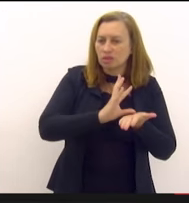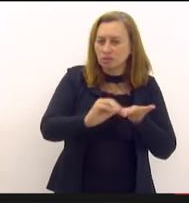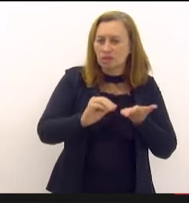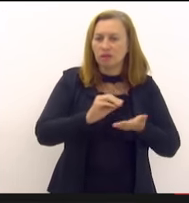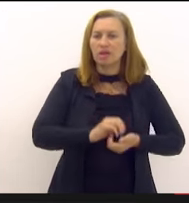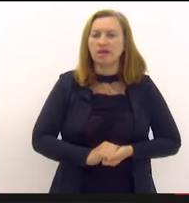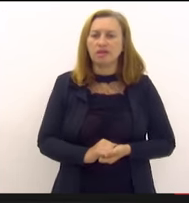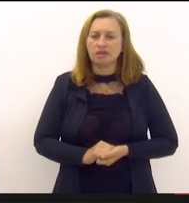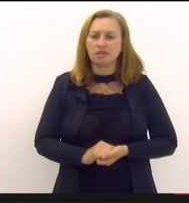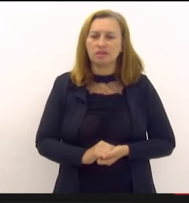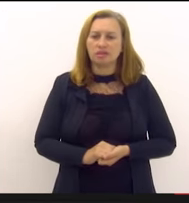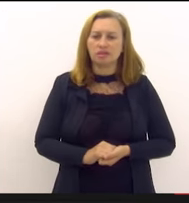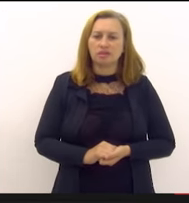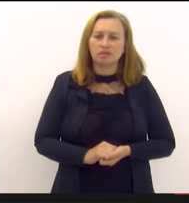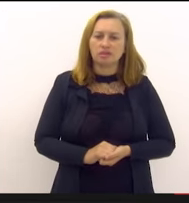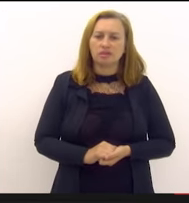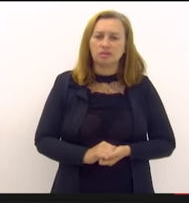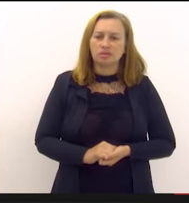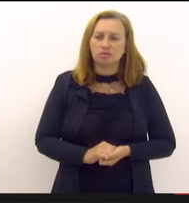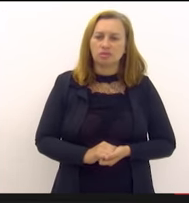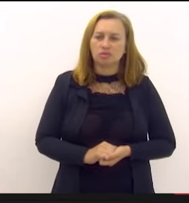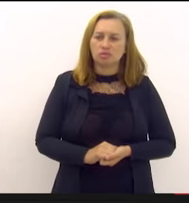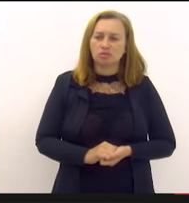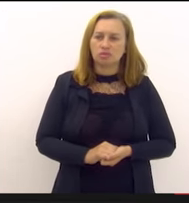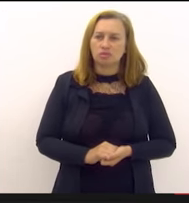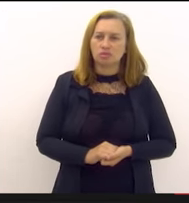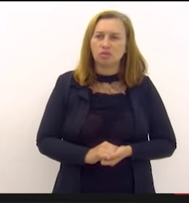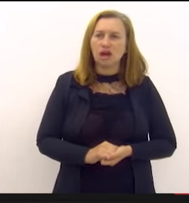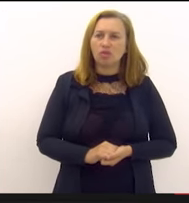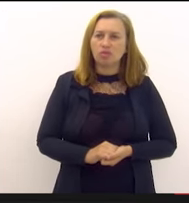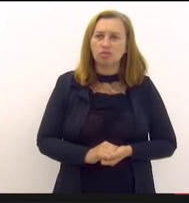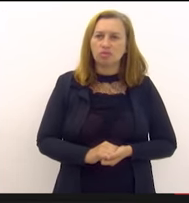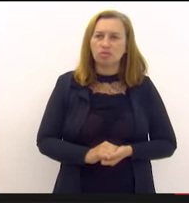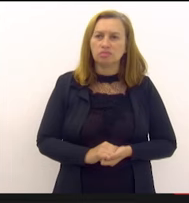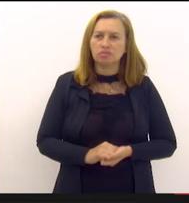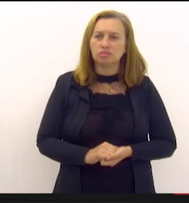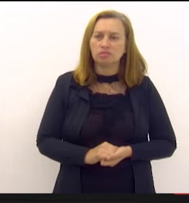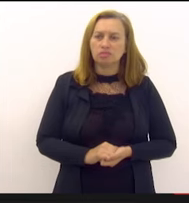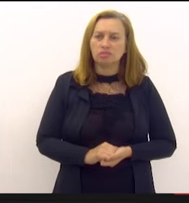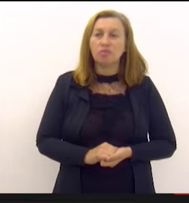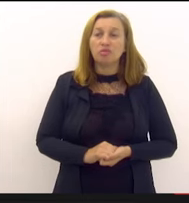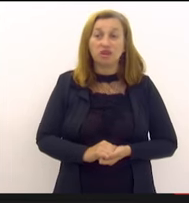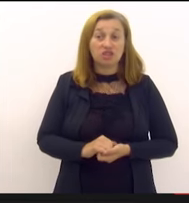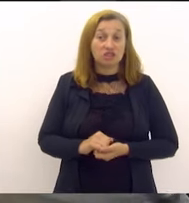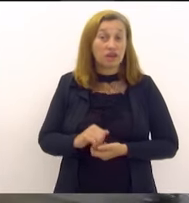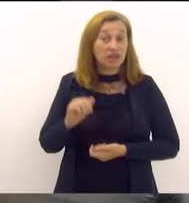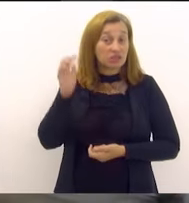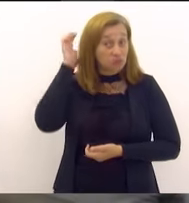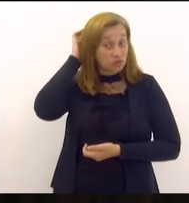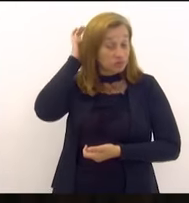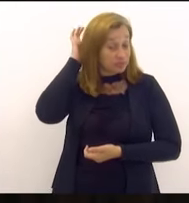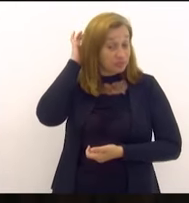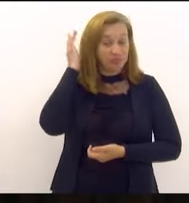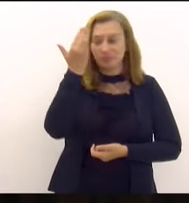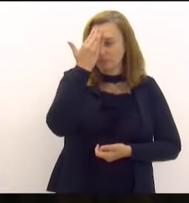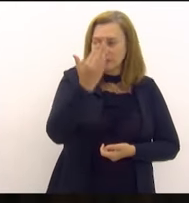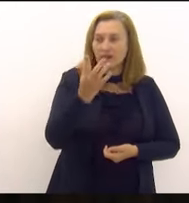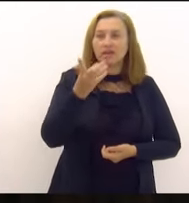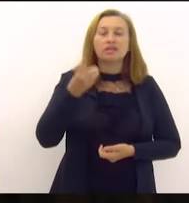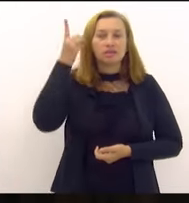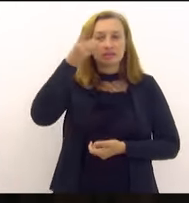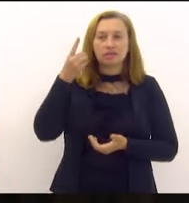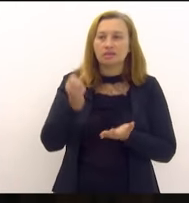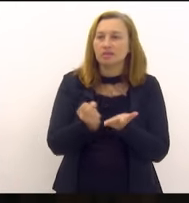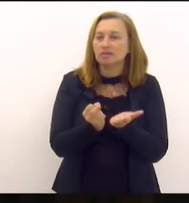projeto, que vai ser uma lei muito importante. Muito obrigado. Muito obrigado, deputado